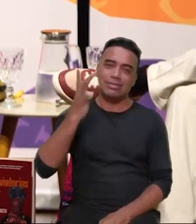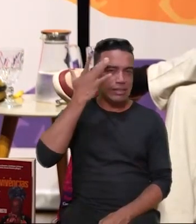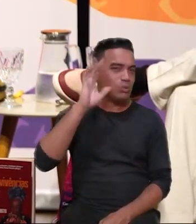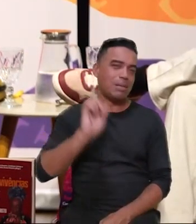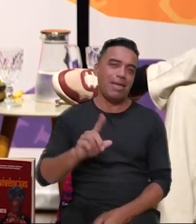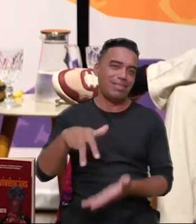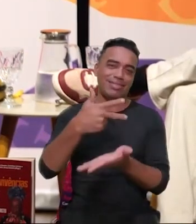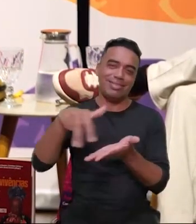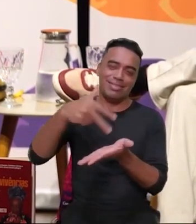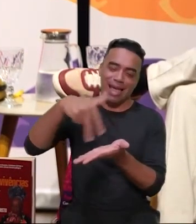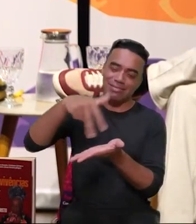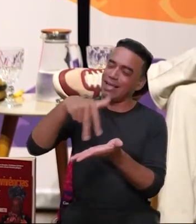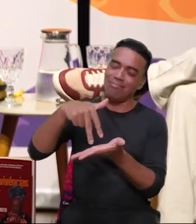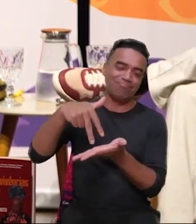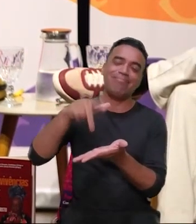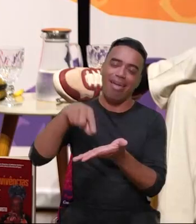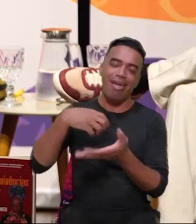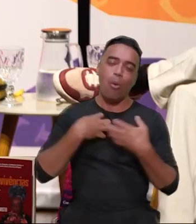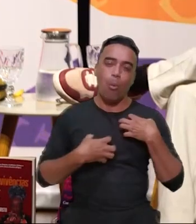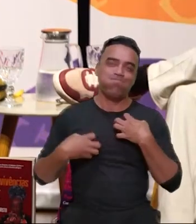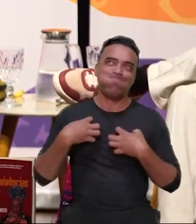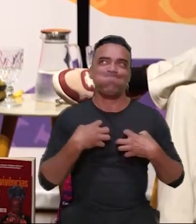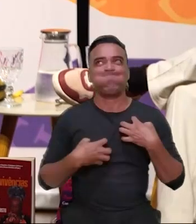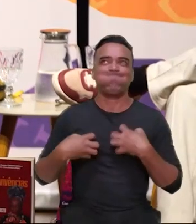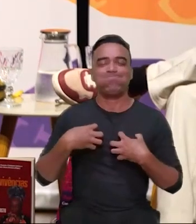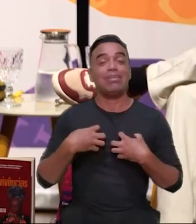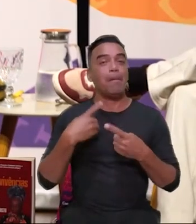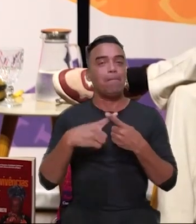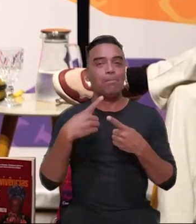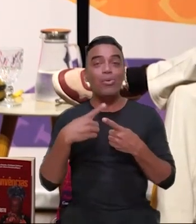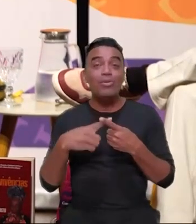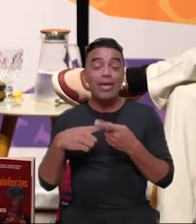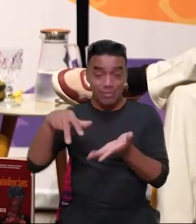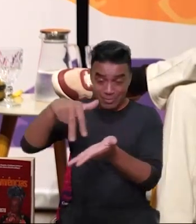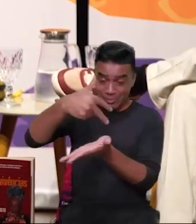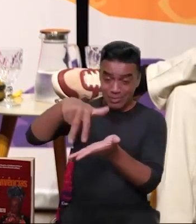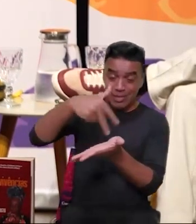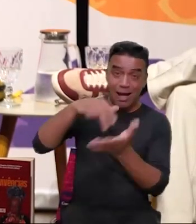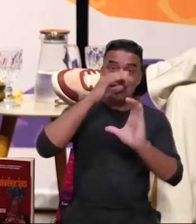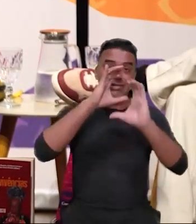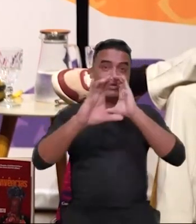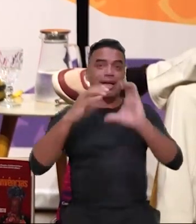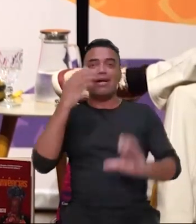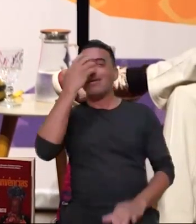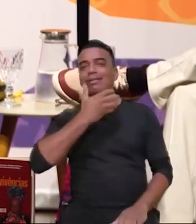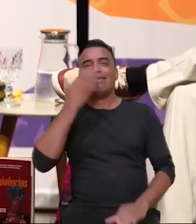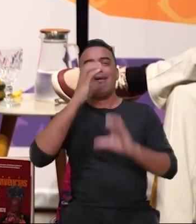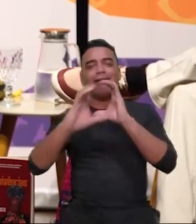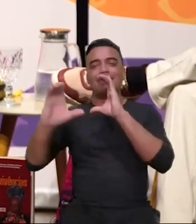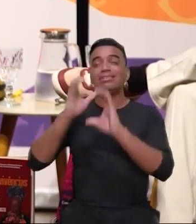essa. Entende? Por quê? A dança, o canto, já falei e